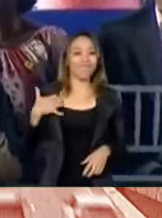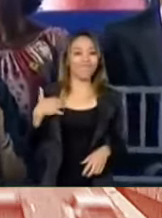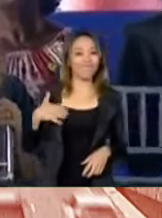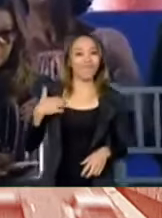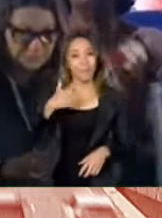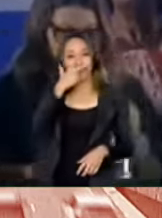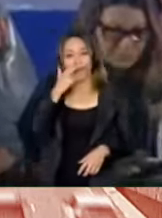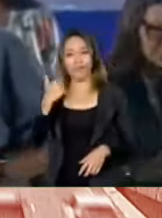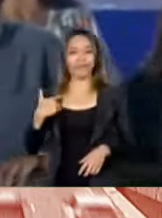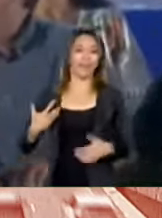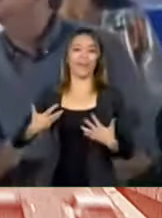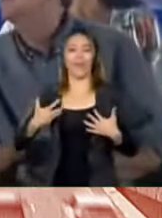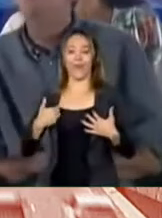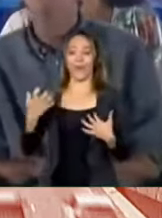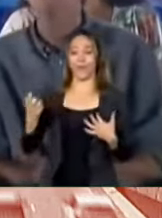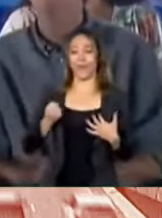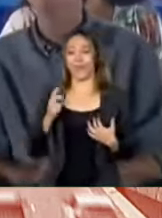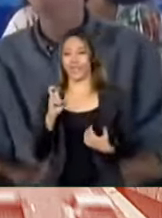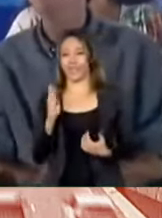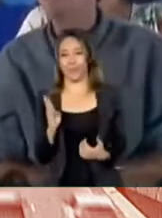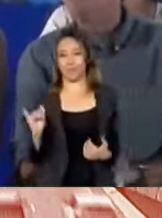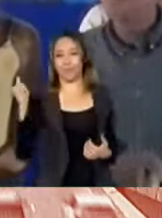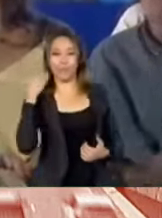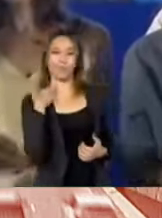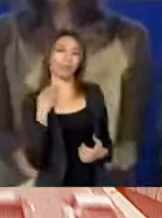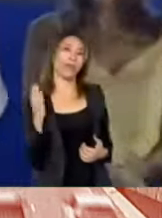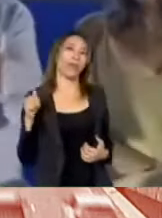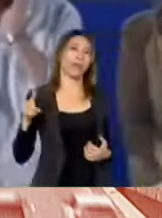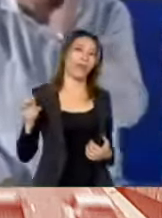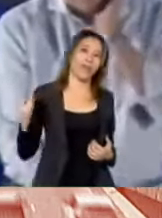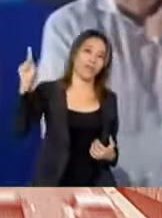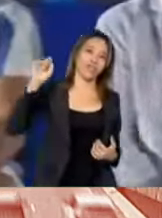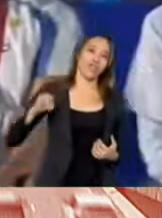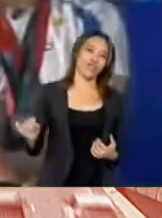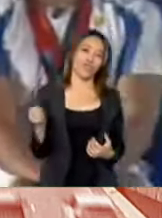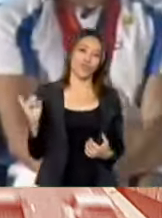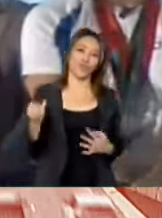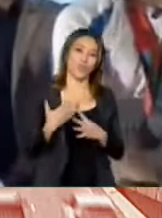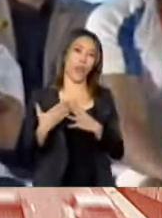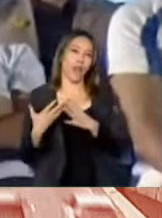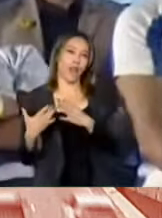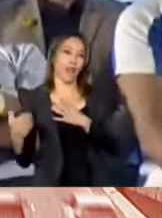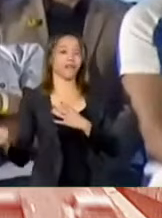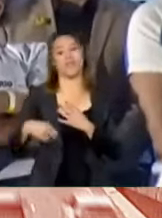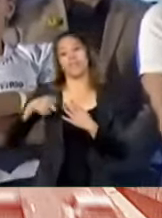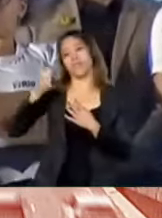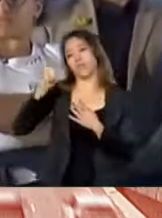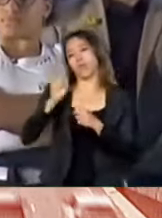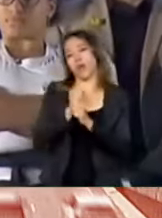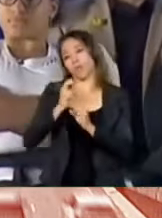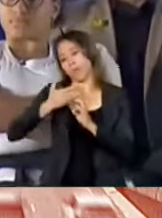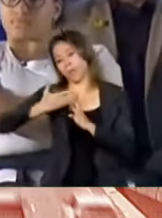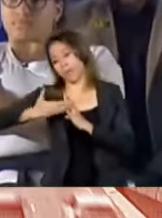mundo, que é para agradar o público bolsonarista. Então vamos ver como vai ser a relação do Lula com